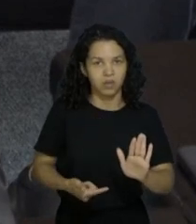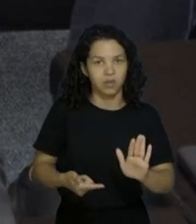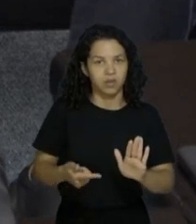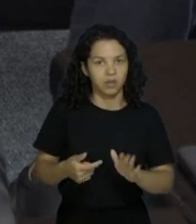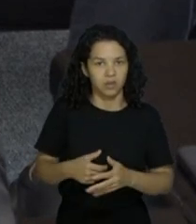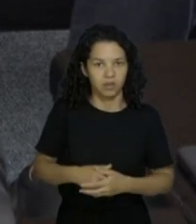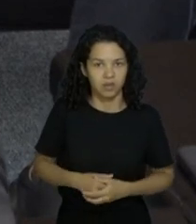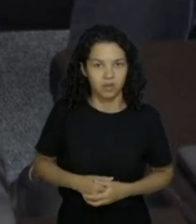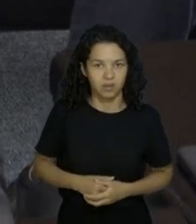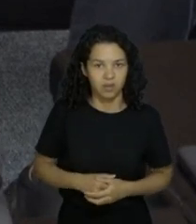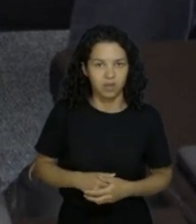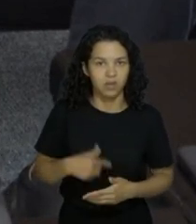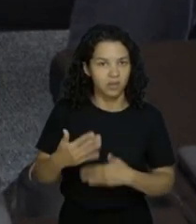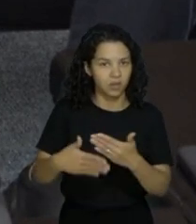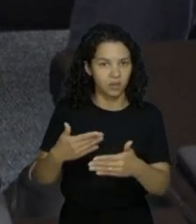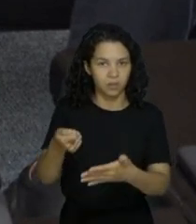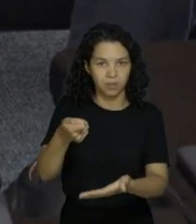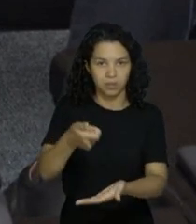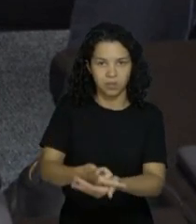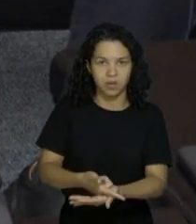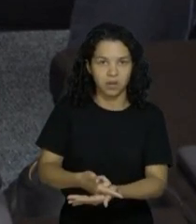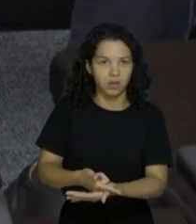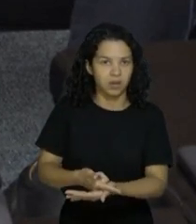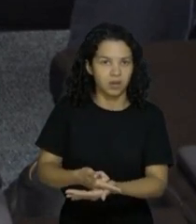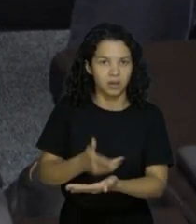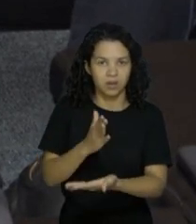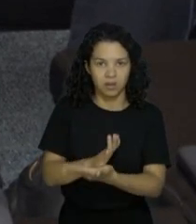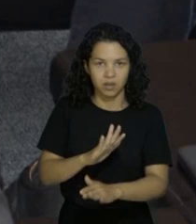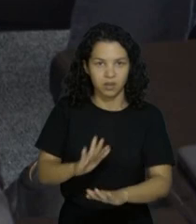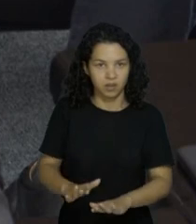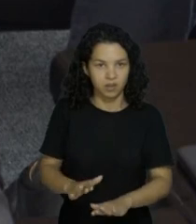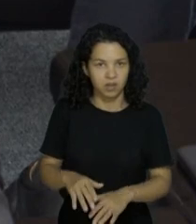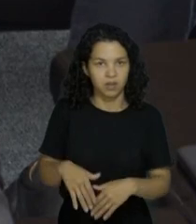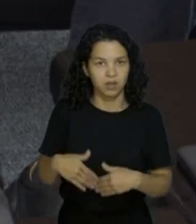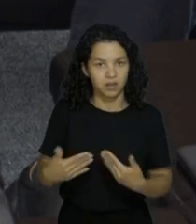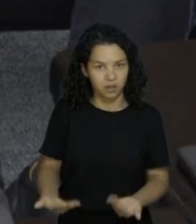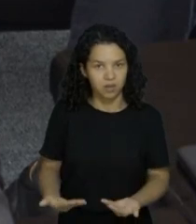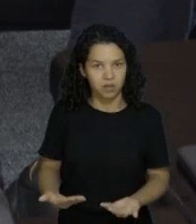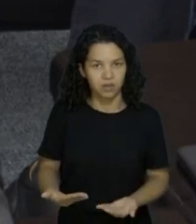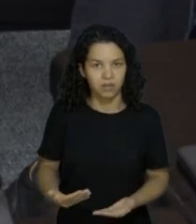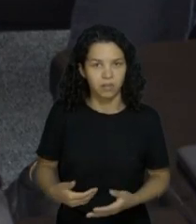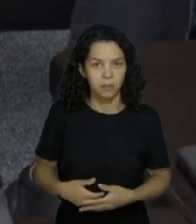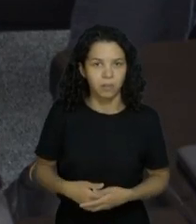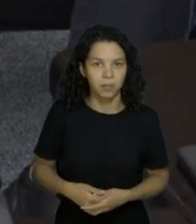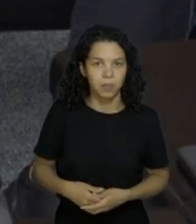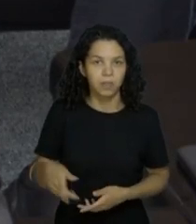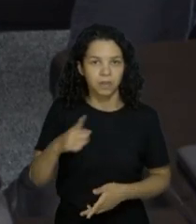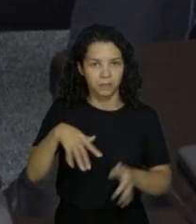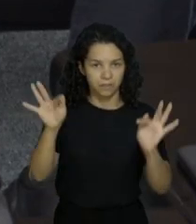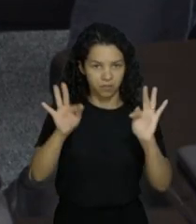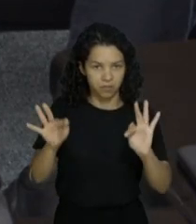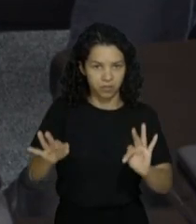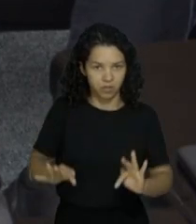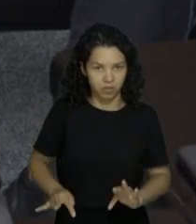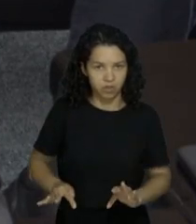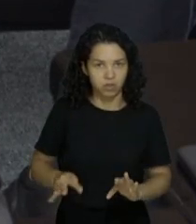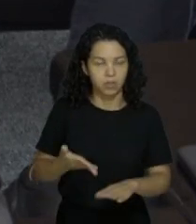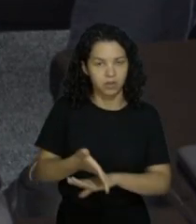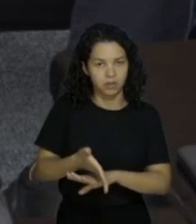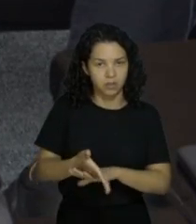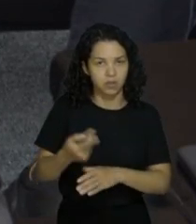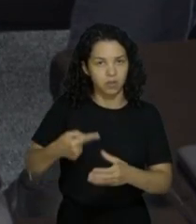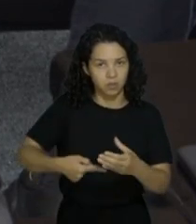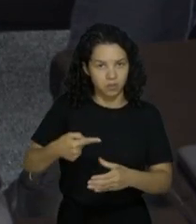ano depois não paga Rio nunca mais é isso aí então fico muito feliz tá nessa comissão acho que